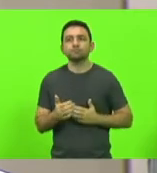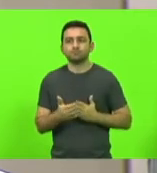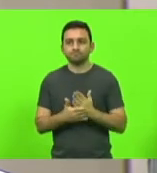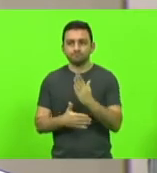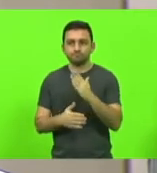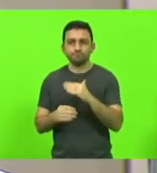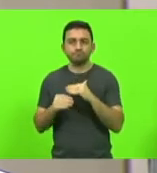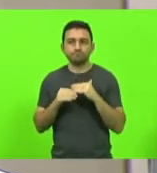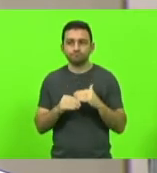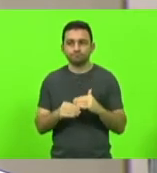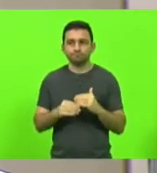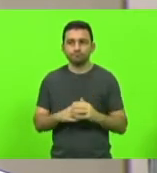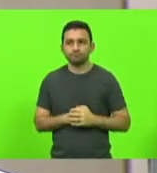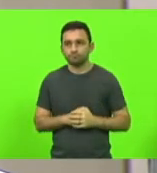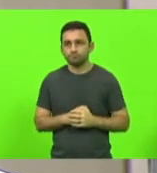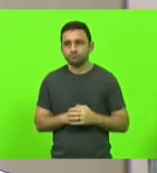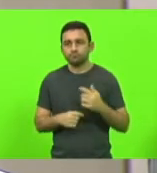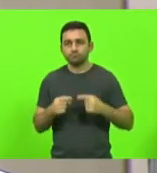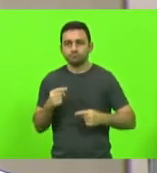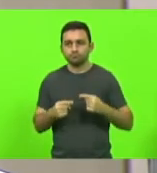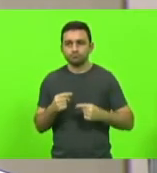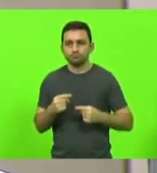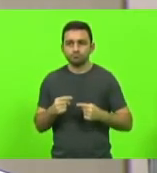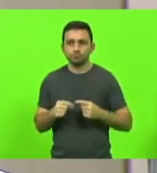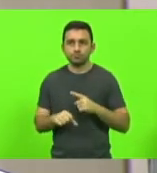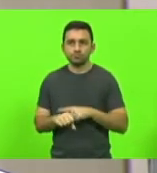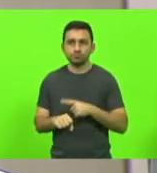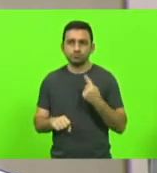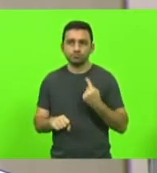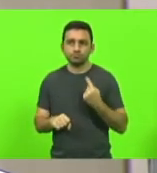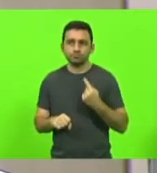por unanimidade. Discussão e votação em turno único do projeto de lei